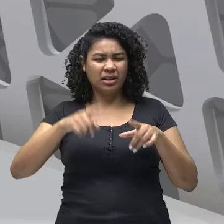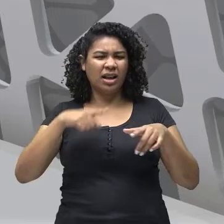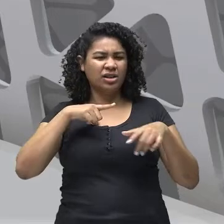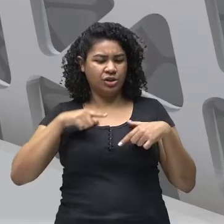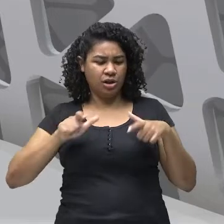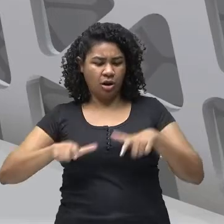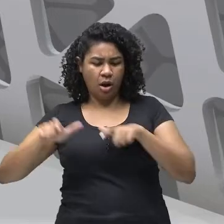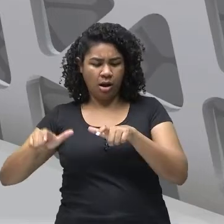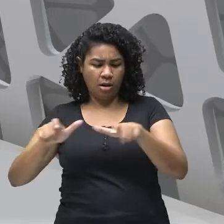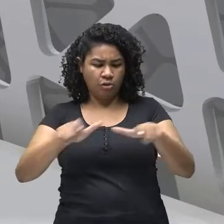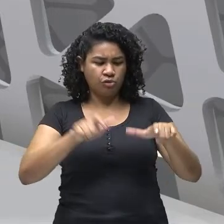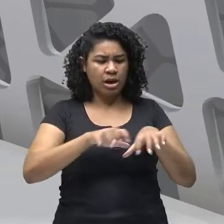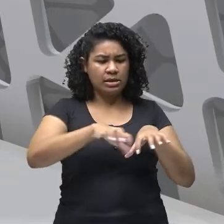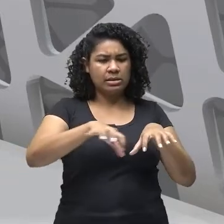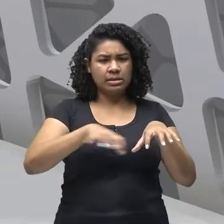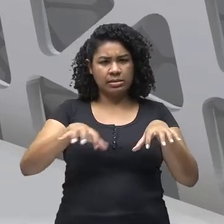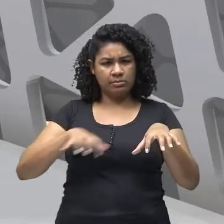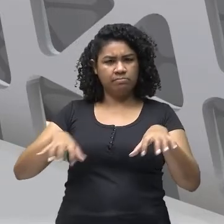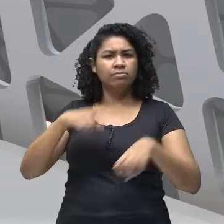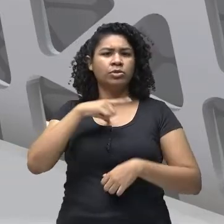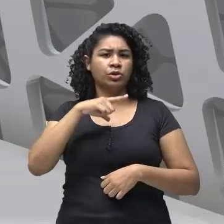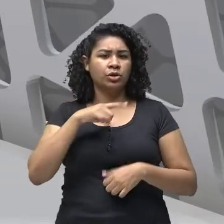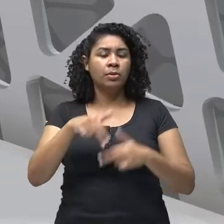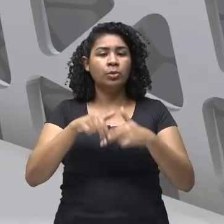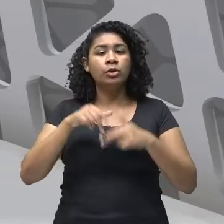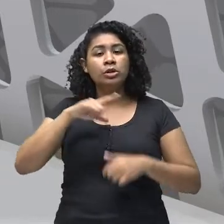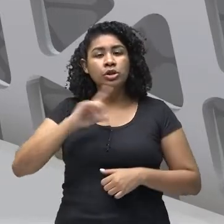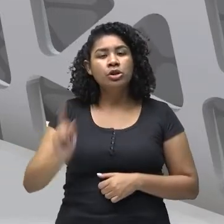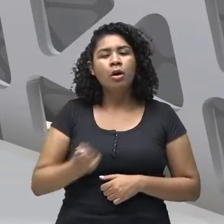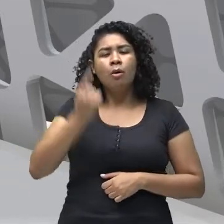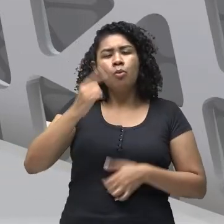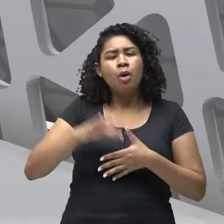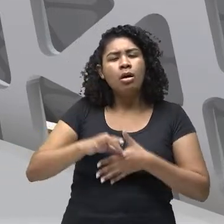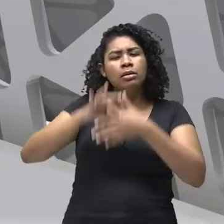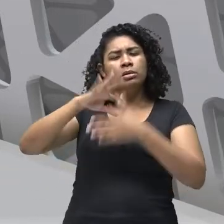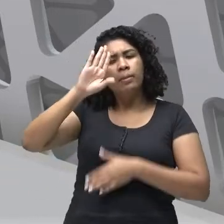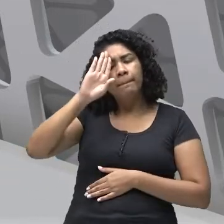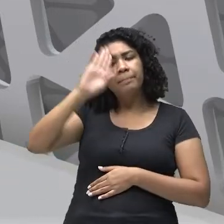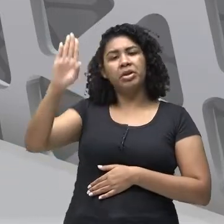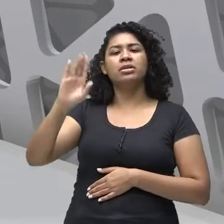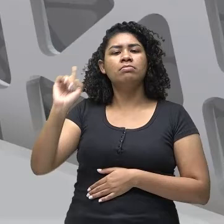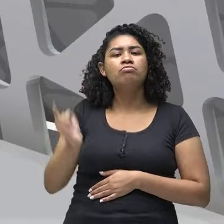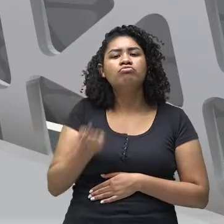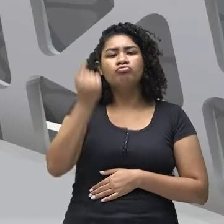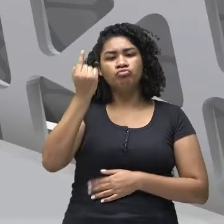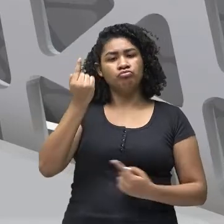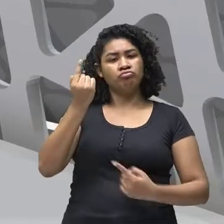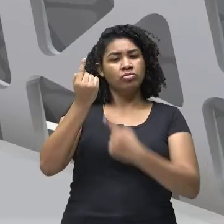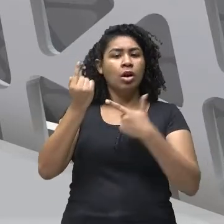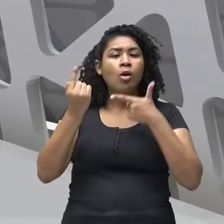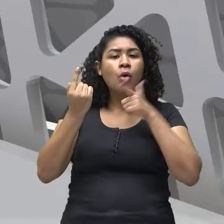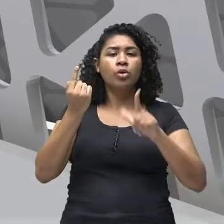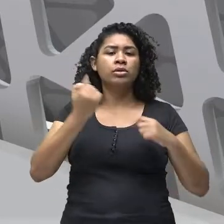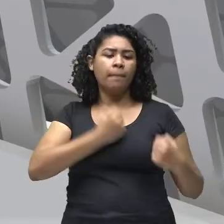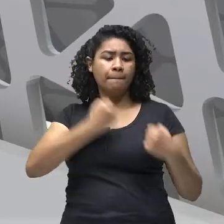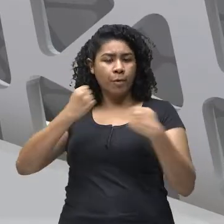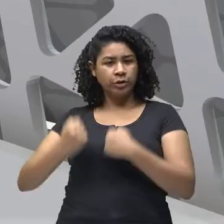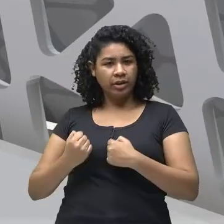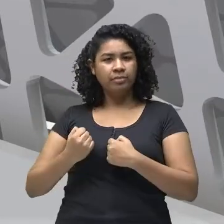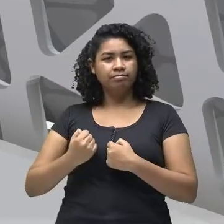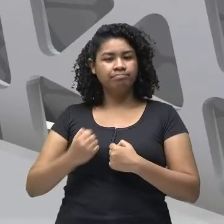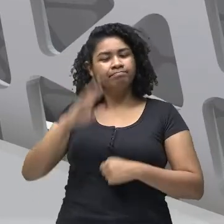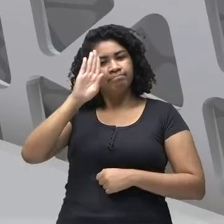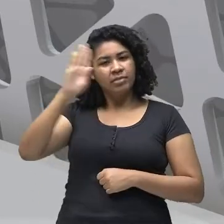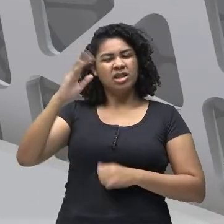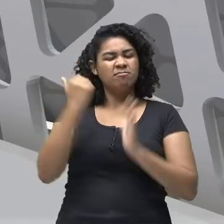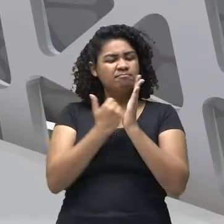necessário fazer com que a autoridade central, que nesse momento estava surgindo, que estava centralizando o poder em suas mãos, também